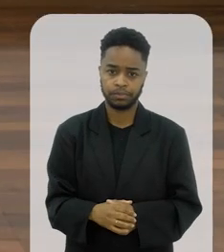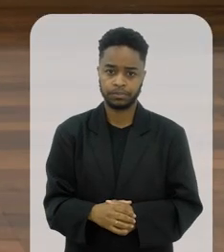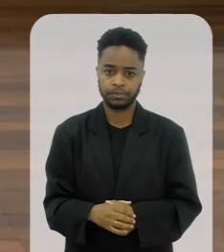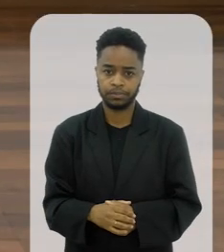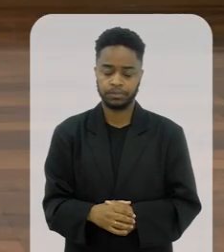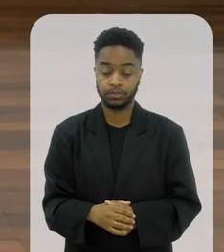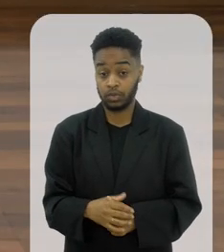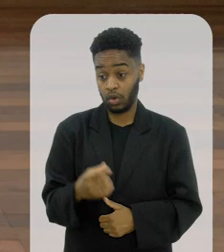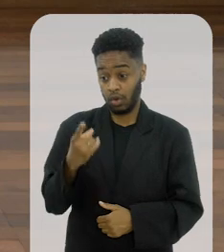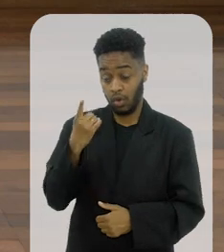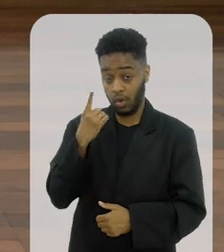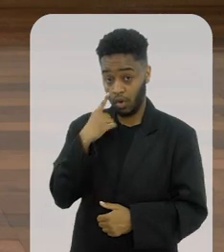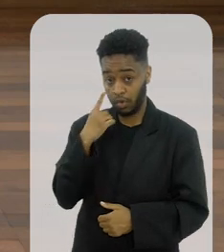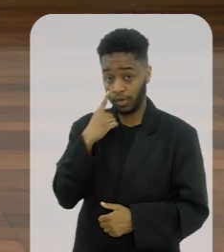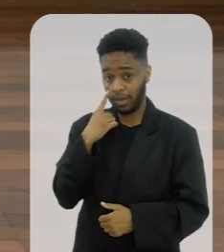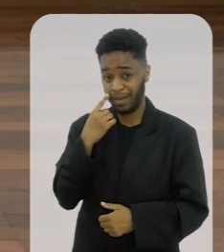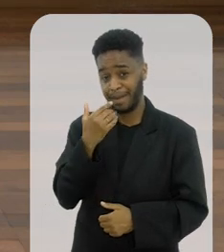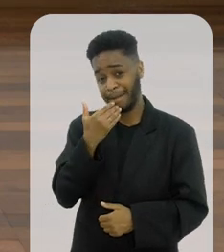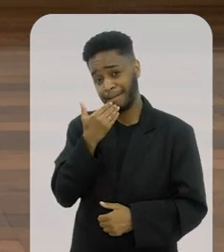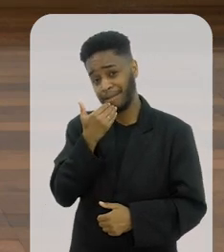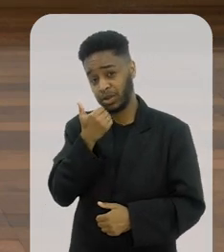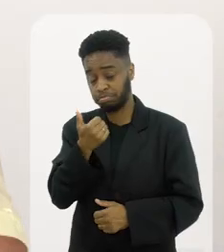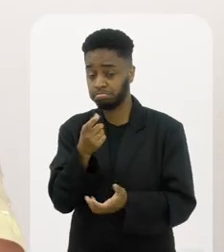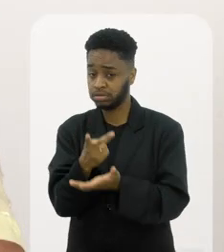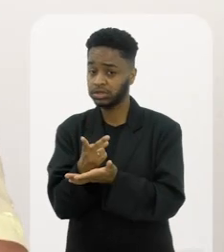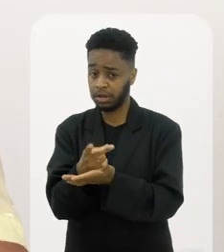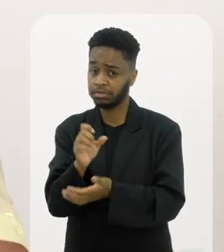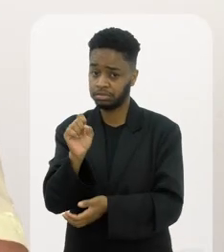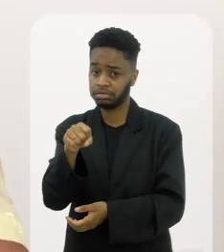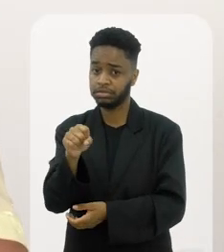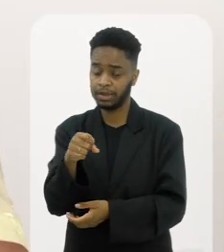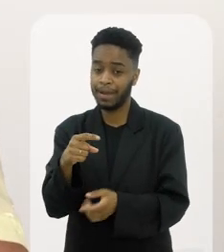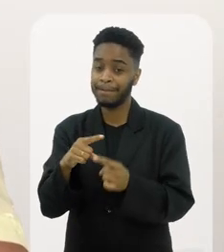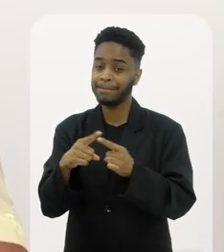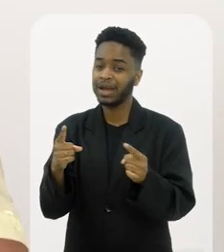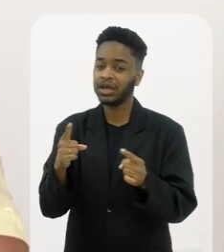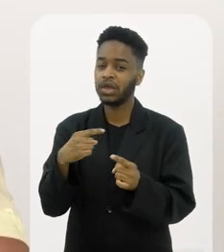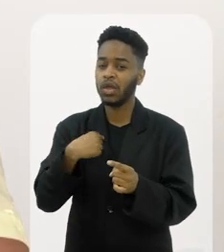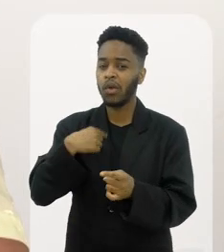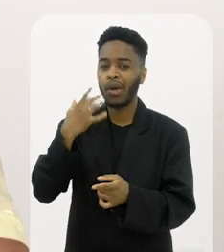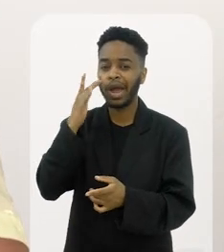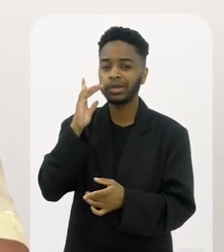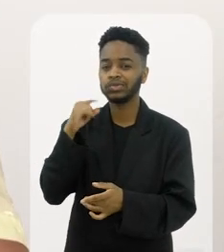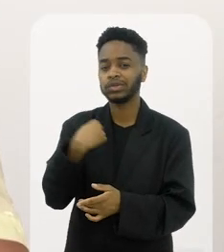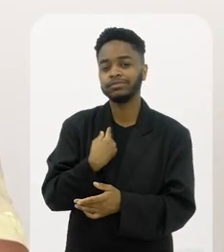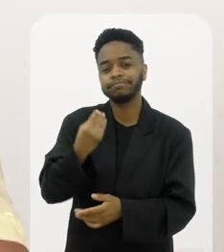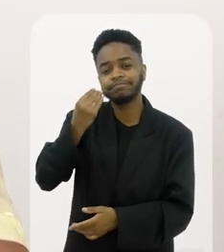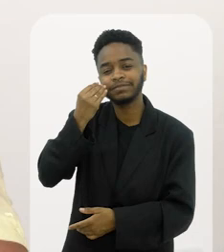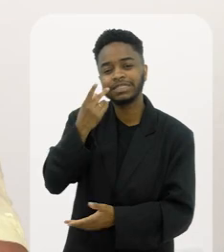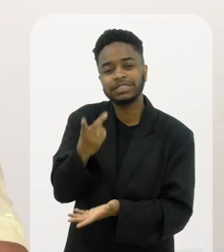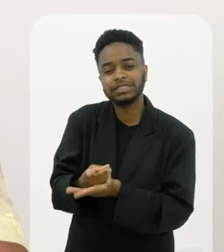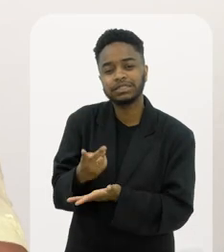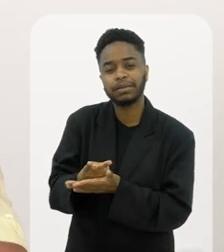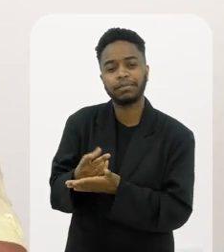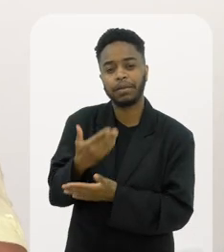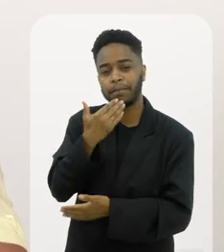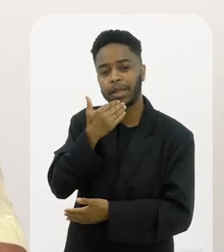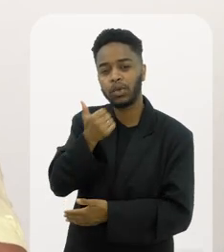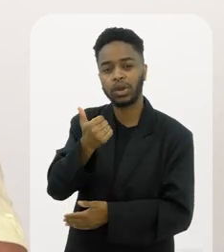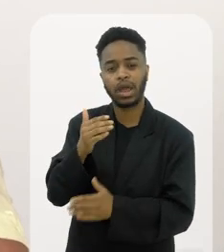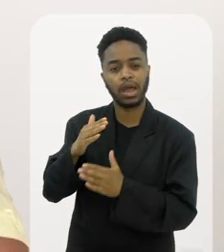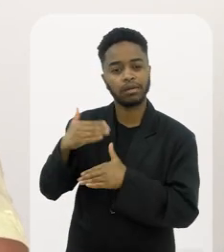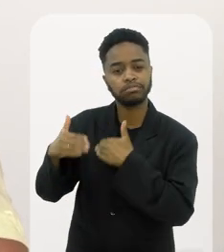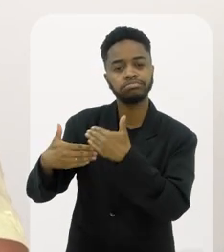forma? Olha, melhora sempre, né? Mas porque eu acho que a gente está sempre buscando essa